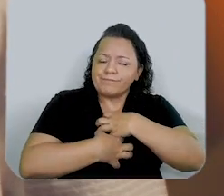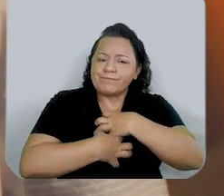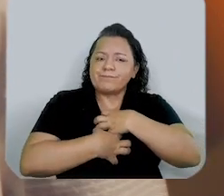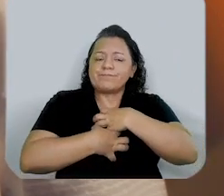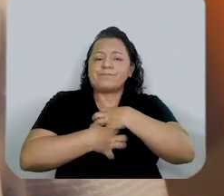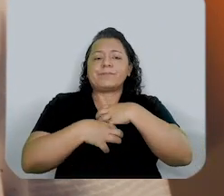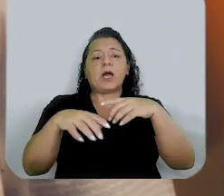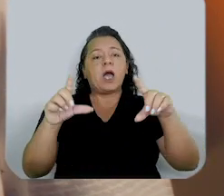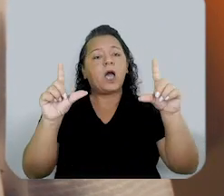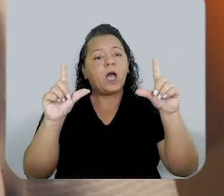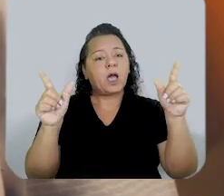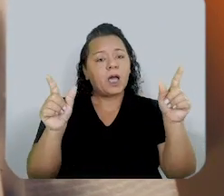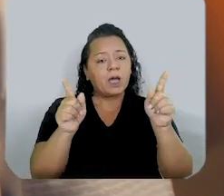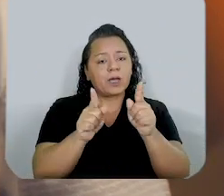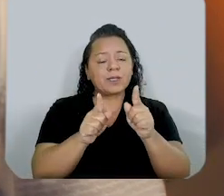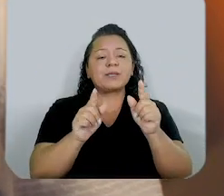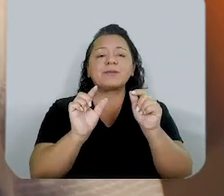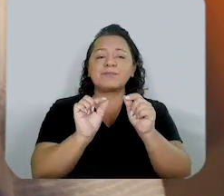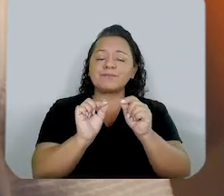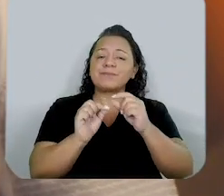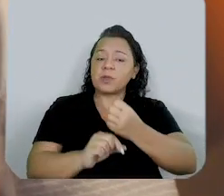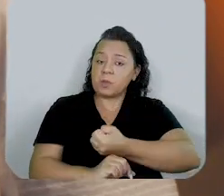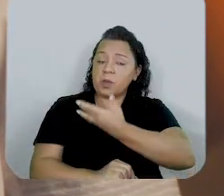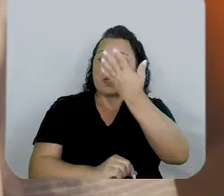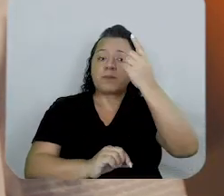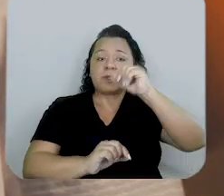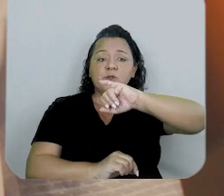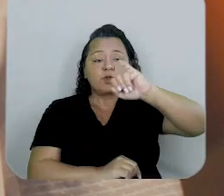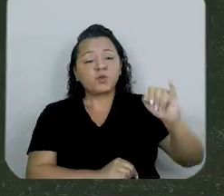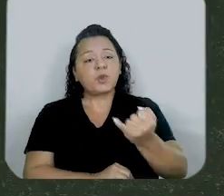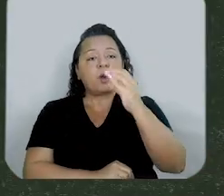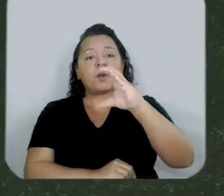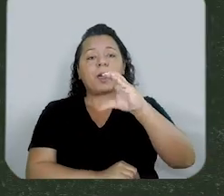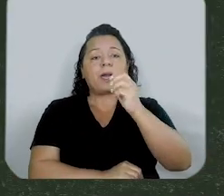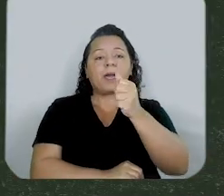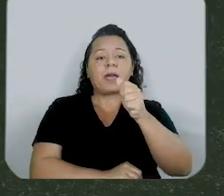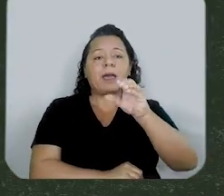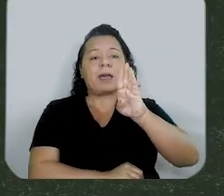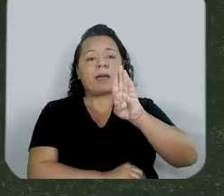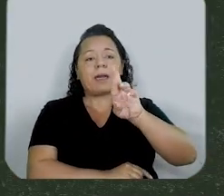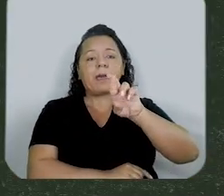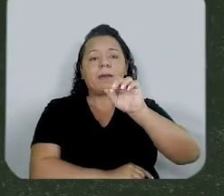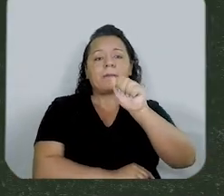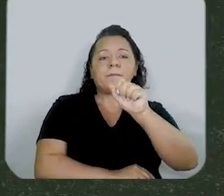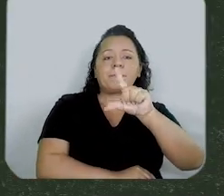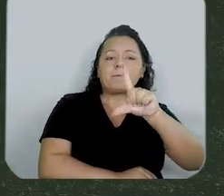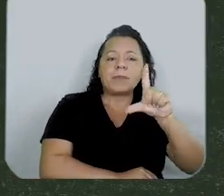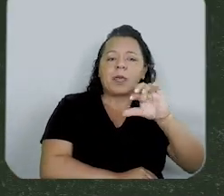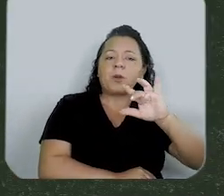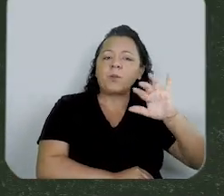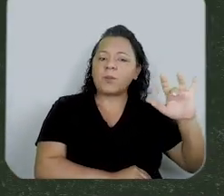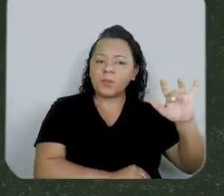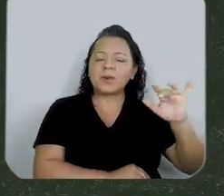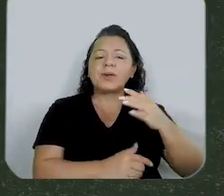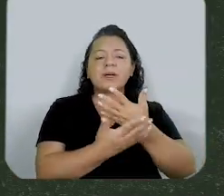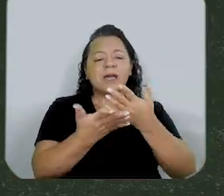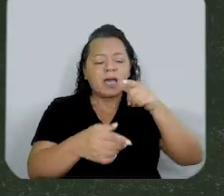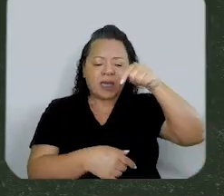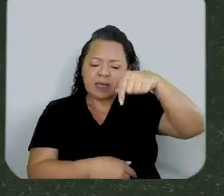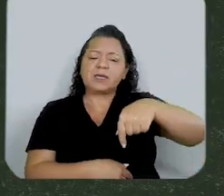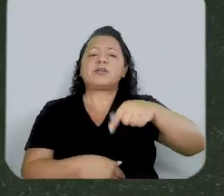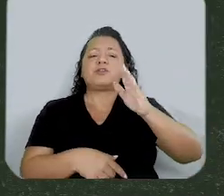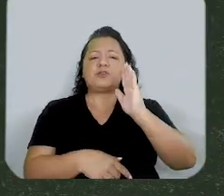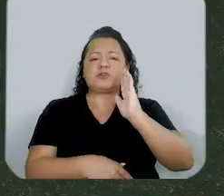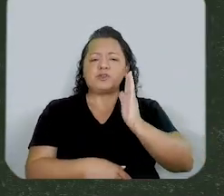O Cão Sem Plumas, de João Cabral de Melo Neto. Aqui nesse palco já tivemos o músico